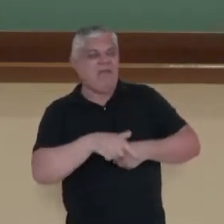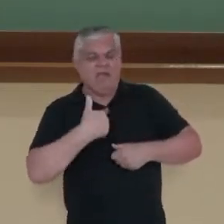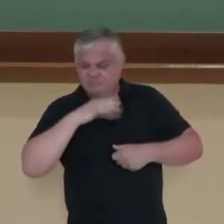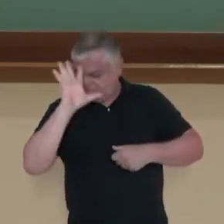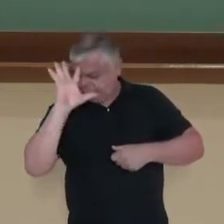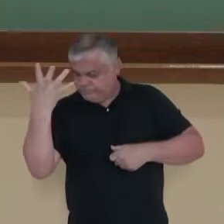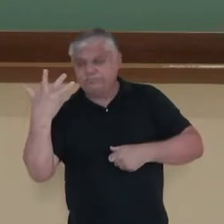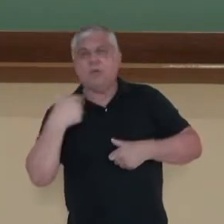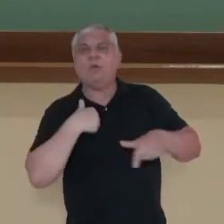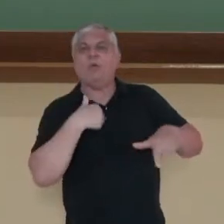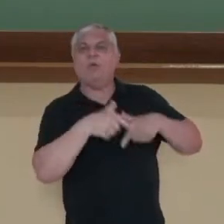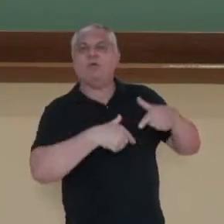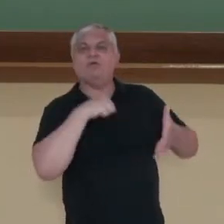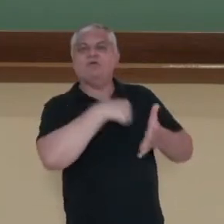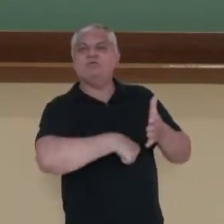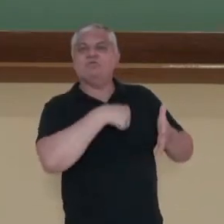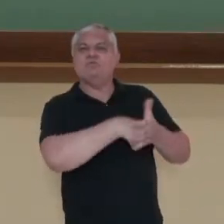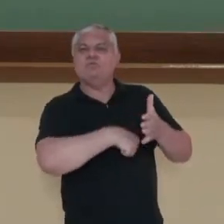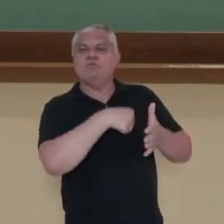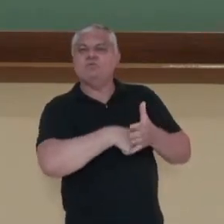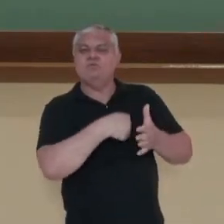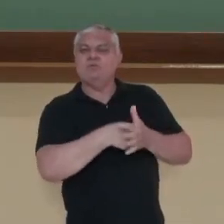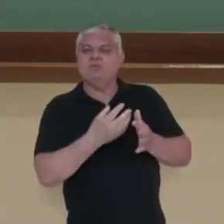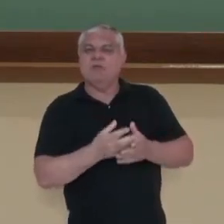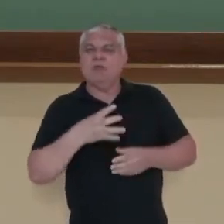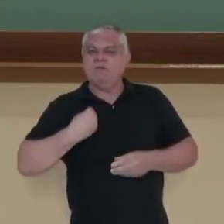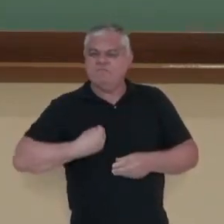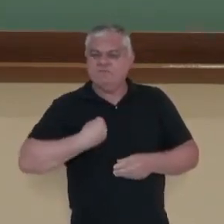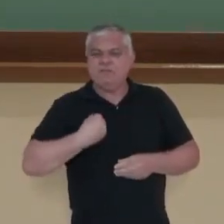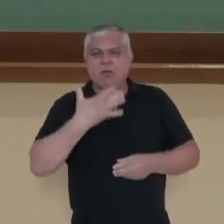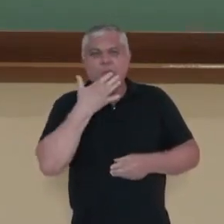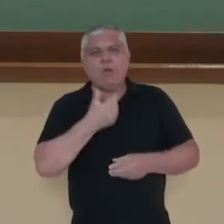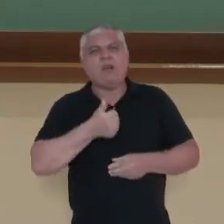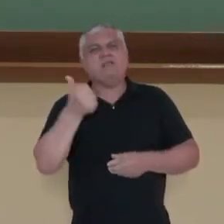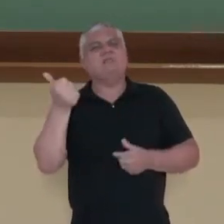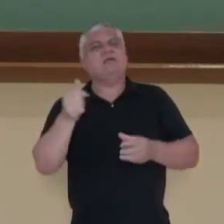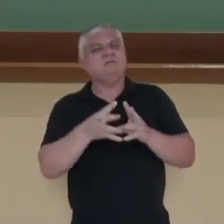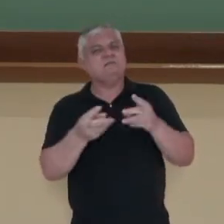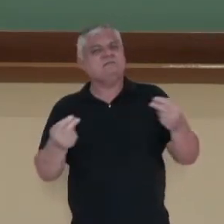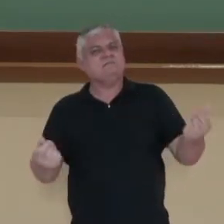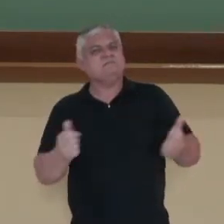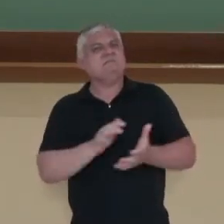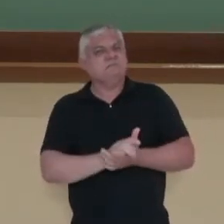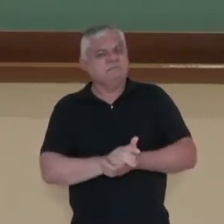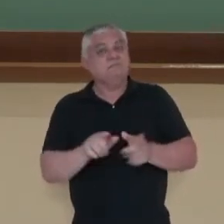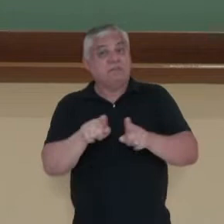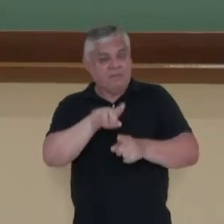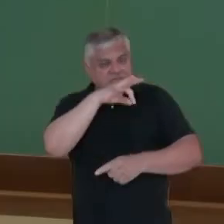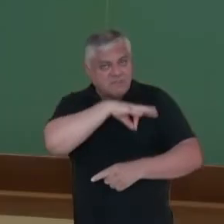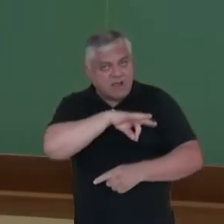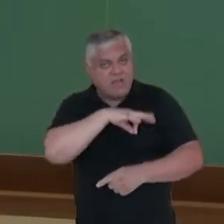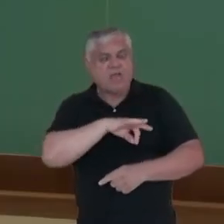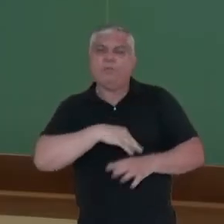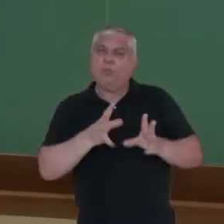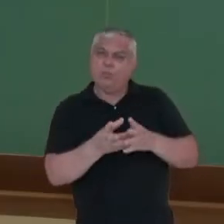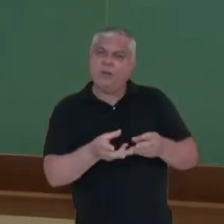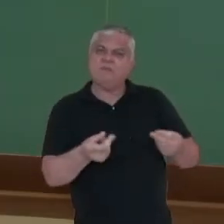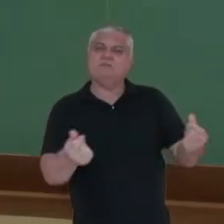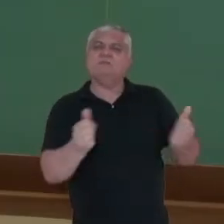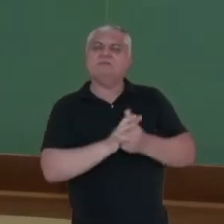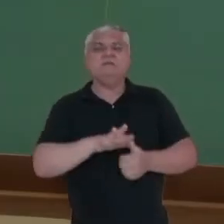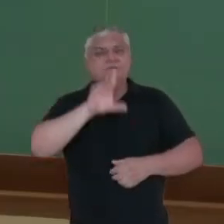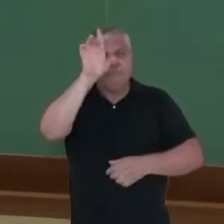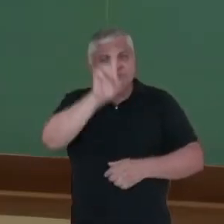lutar por melhores condições de vida, de salário, né? E a busca pelos seus direitos, né? Então, olha só, essas condições de